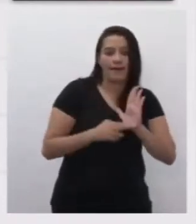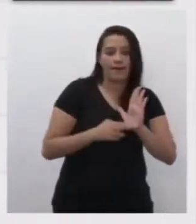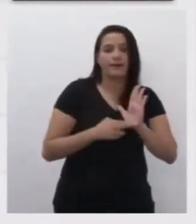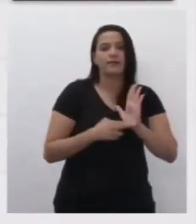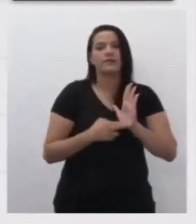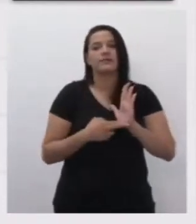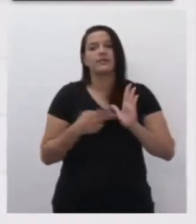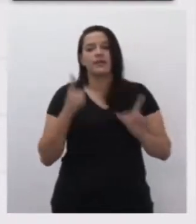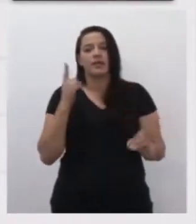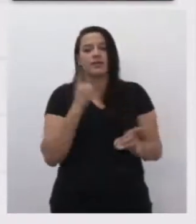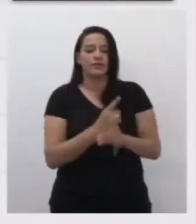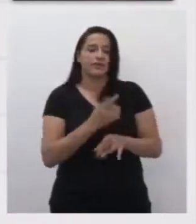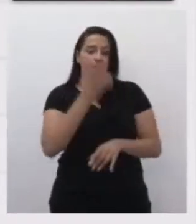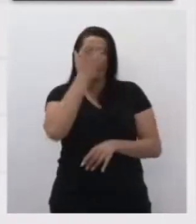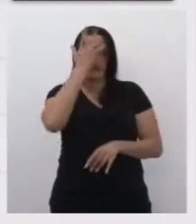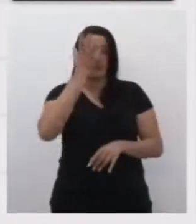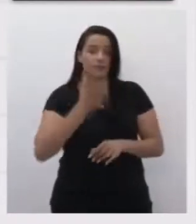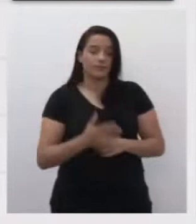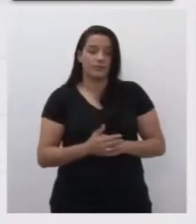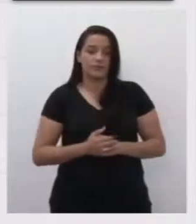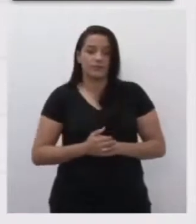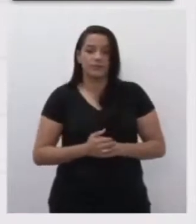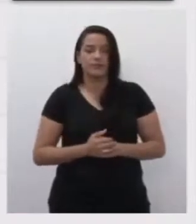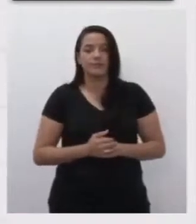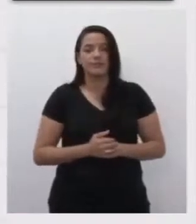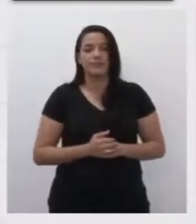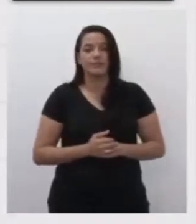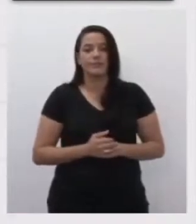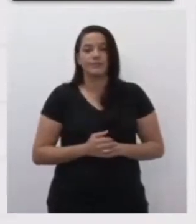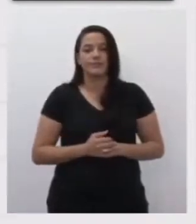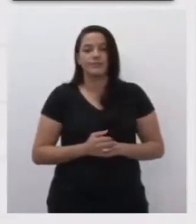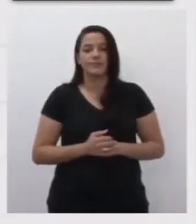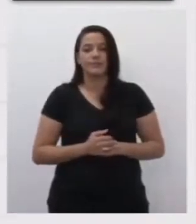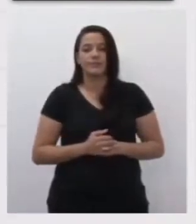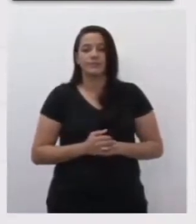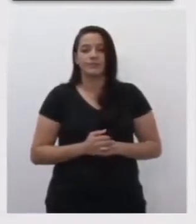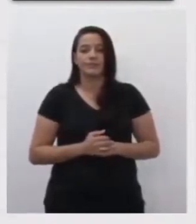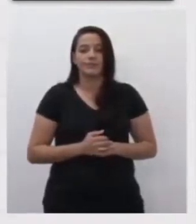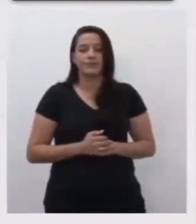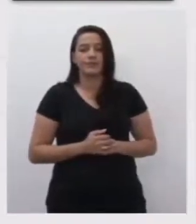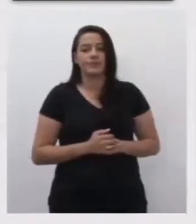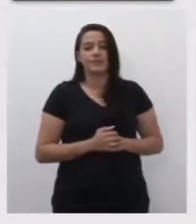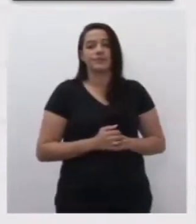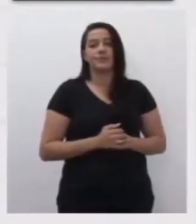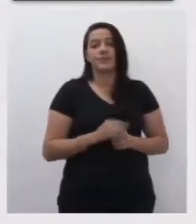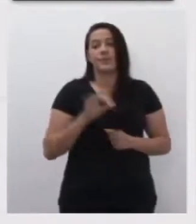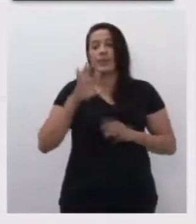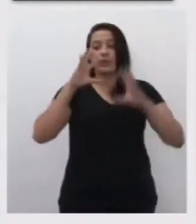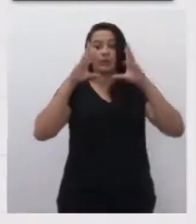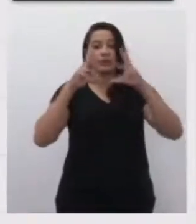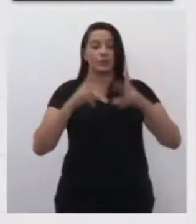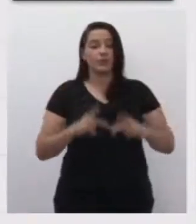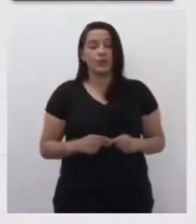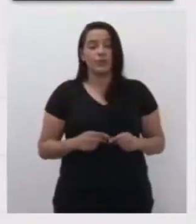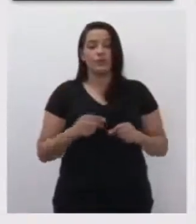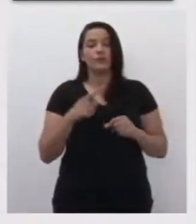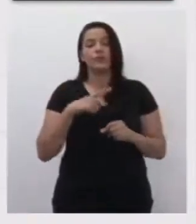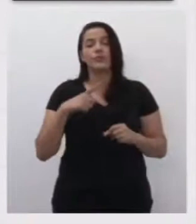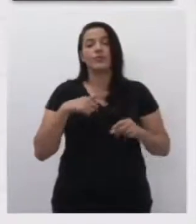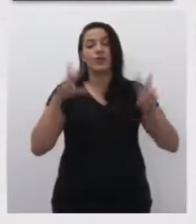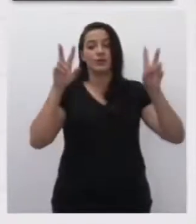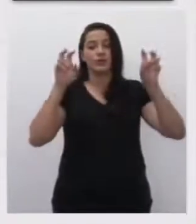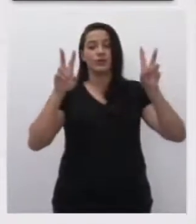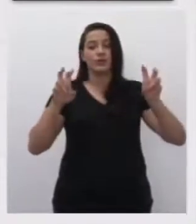acentuação, que vai ser mais fácil de encontrar, tá? Então, aqui ele mostra todos os conteúdos que levam o